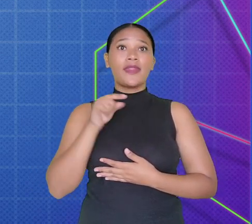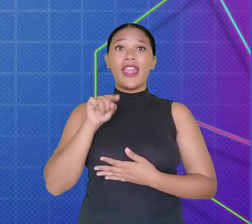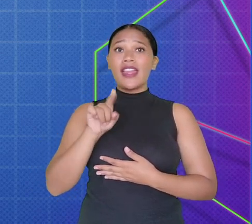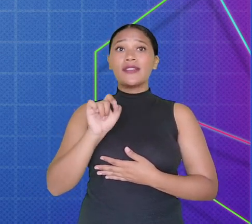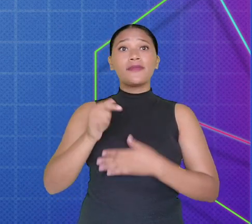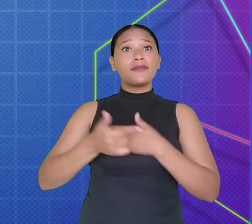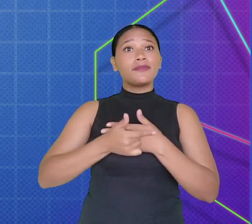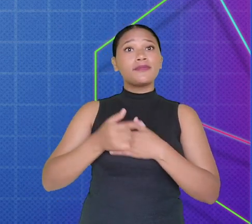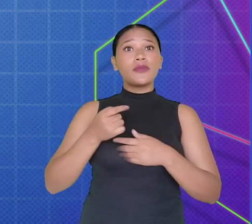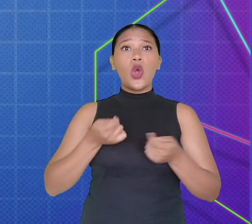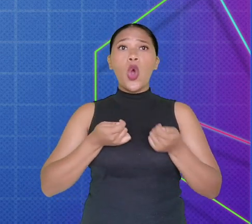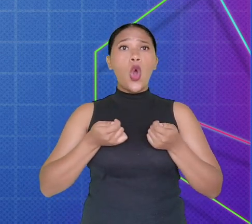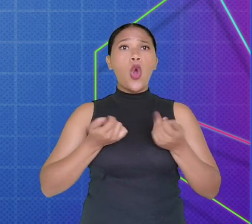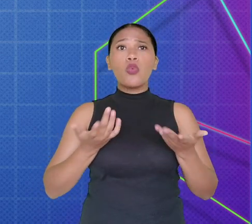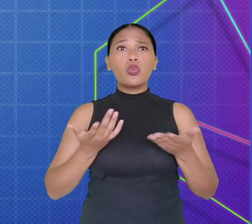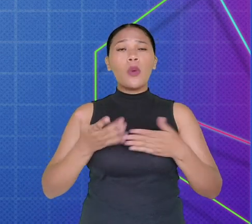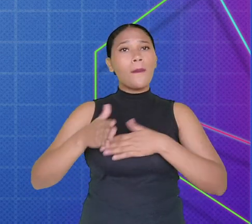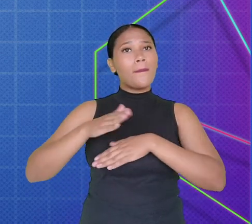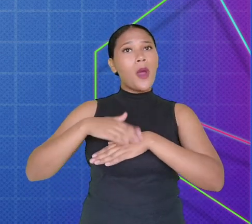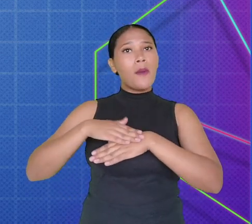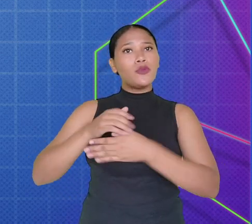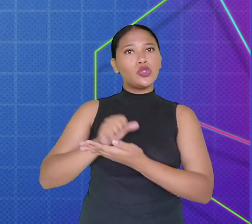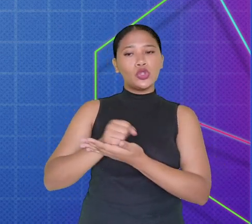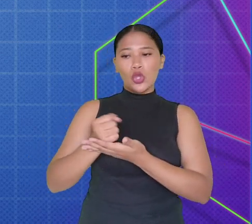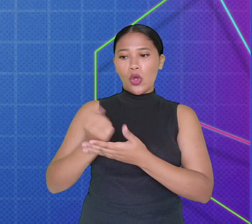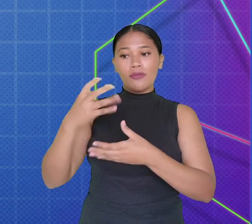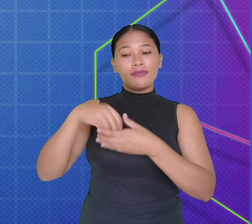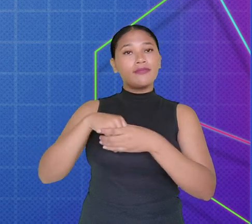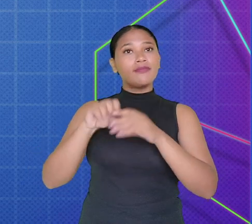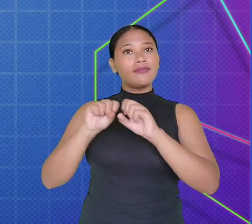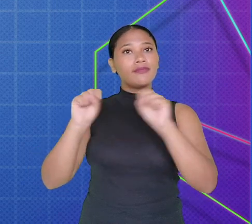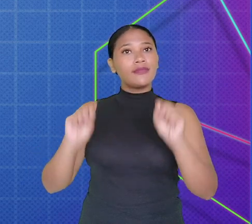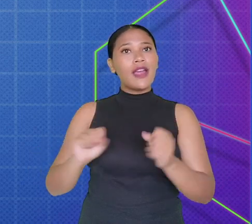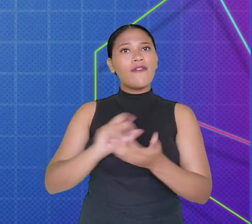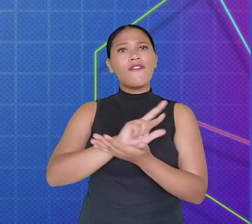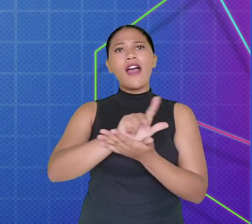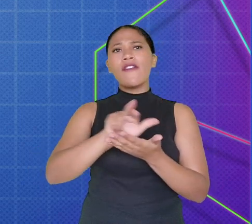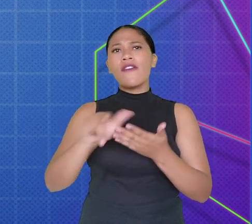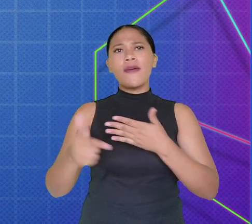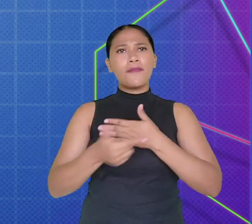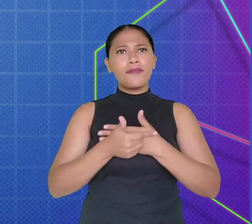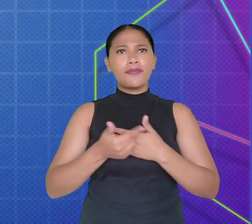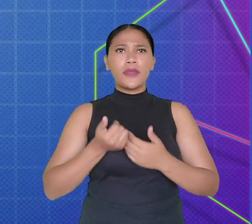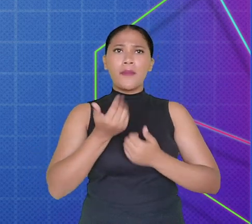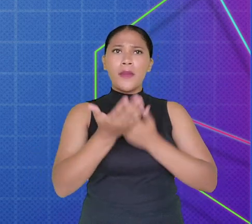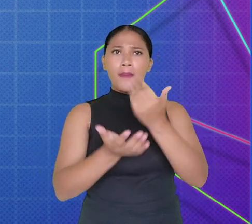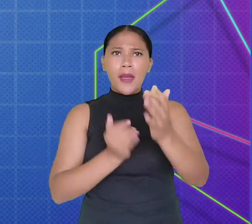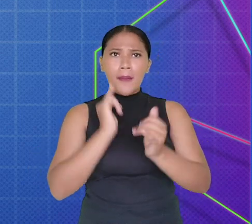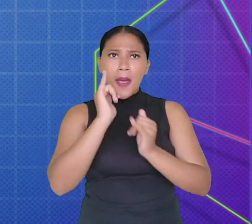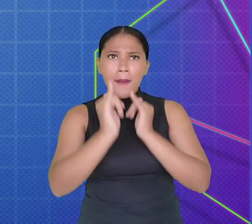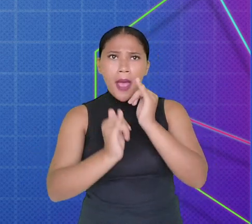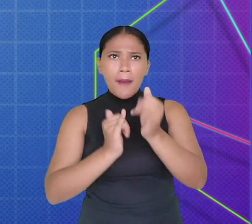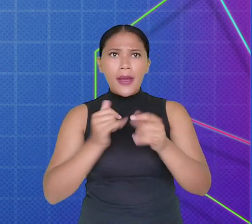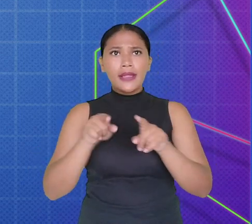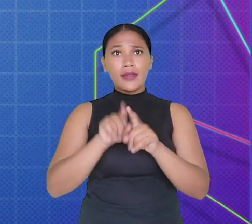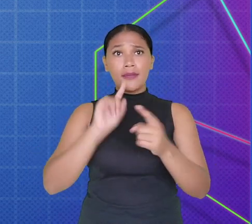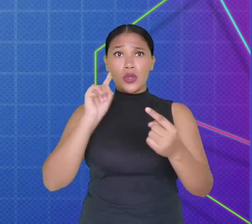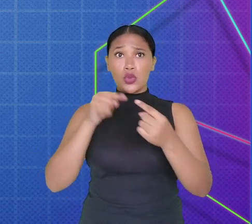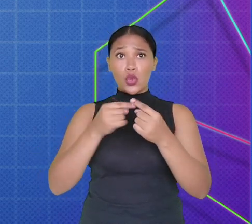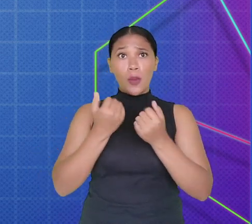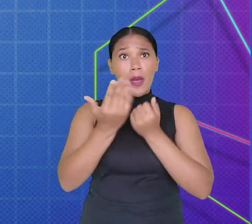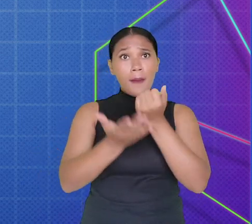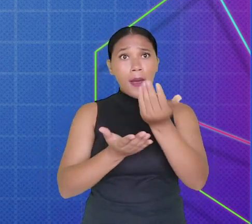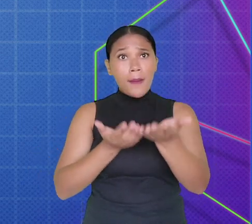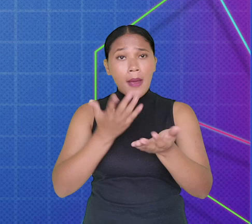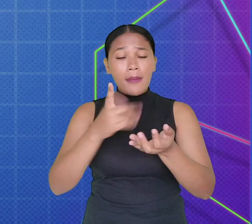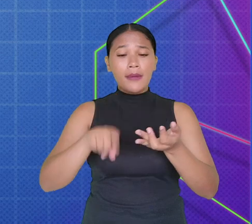NPCs. Esses personagens são controlados pelo próprio jogo e podem desempenhar vários papéis, como fornecer informações,